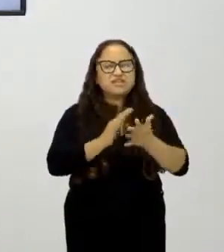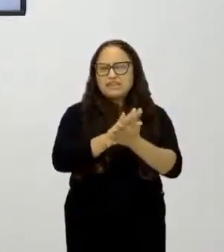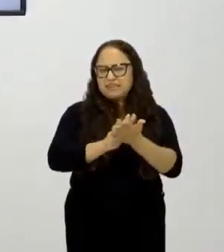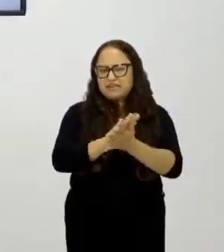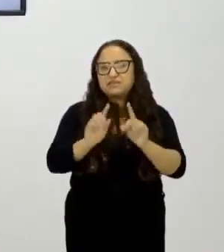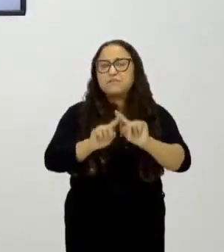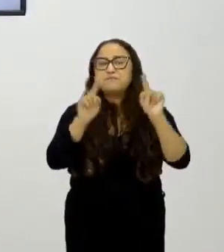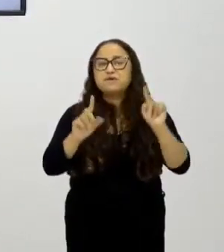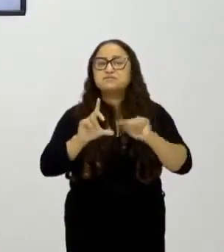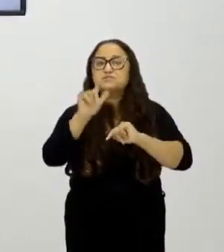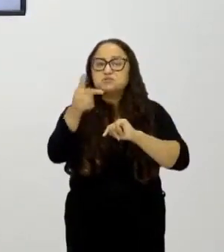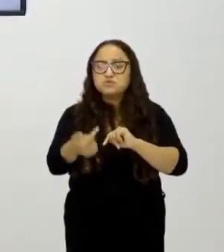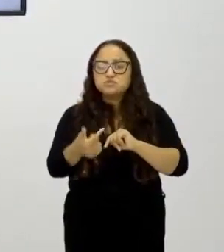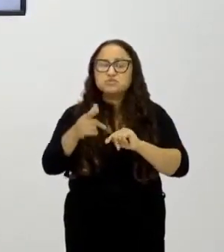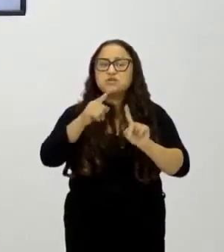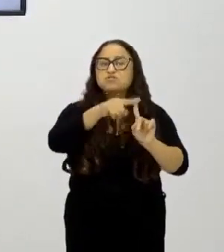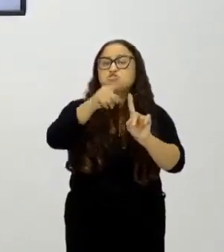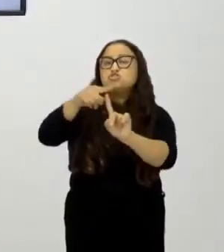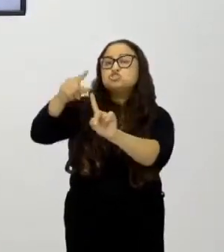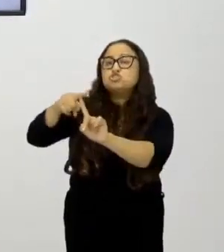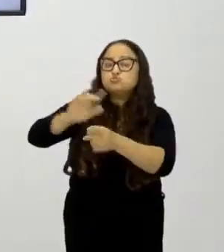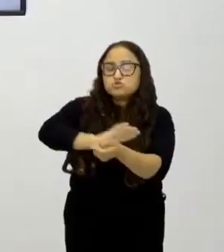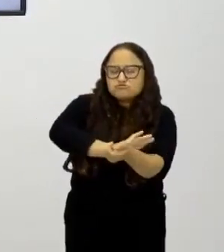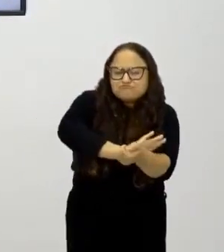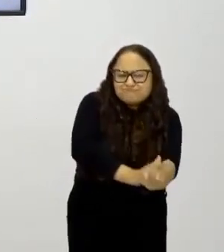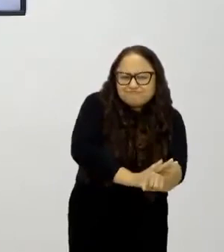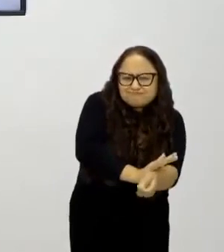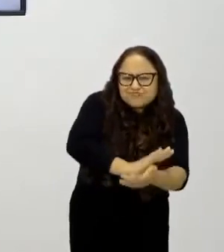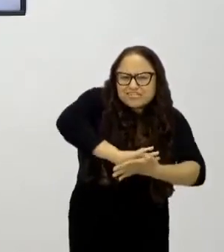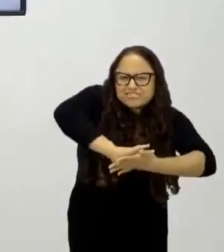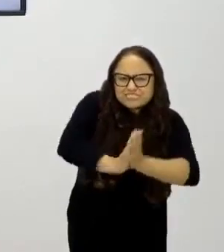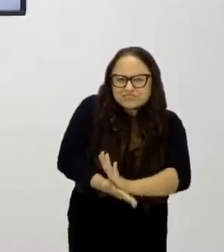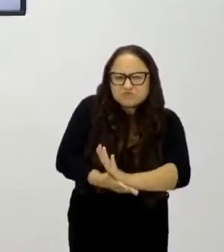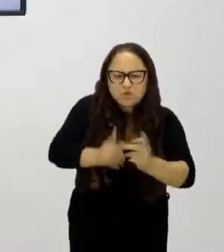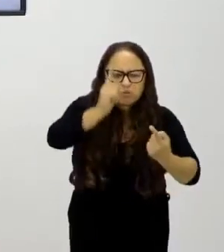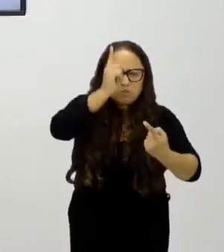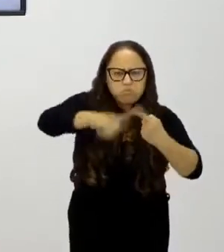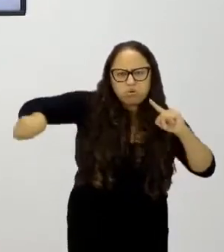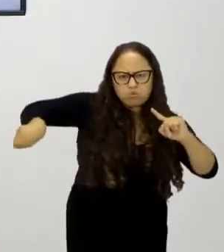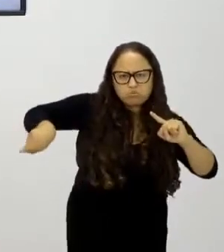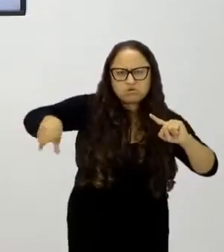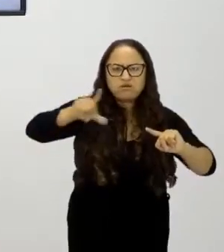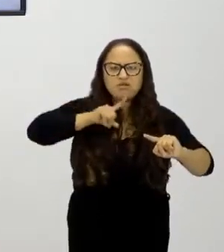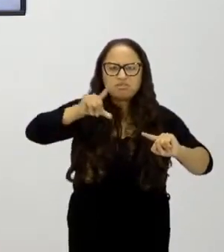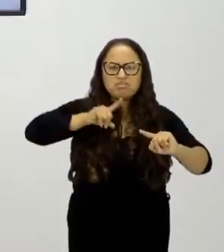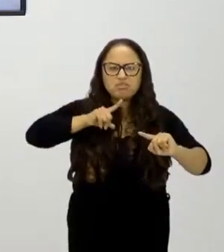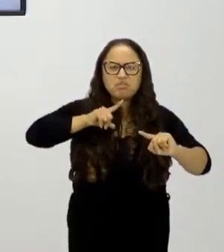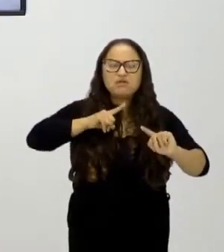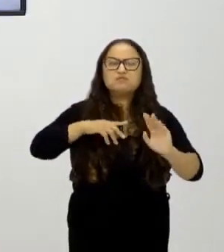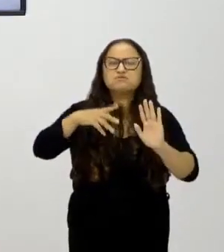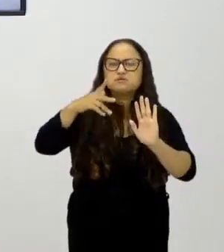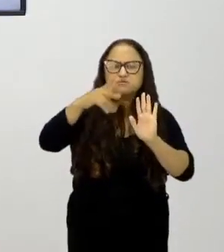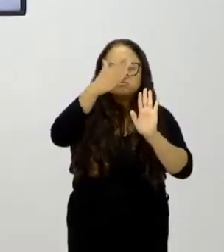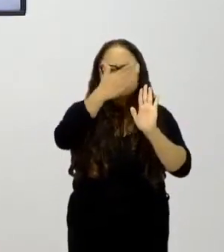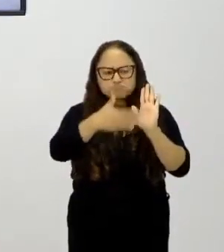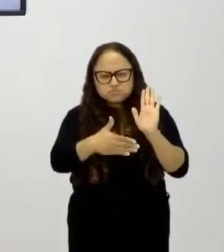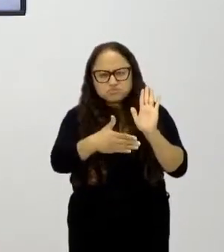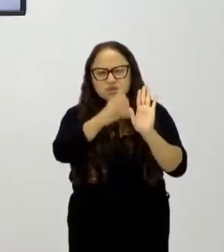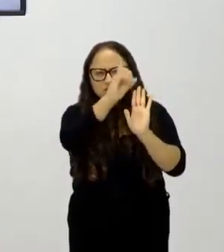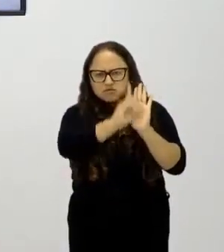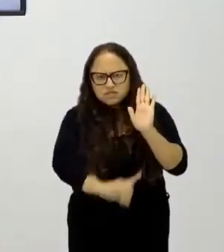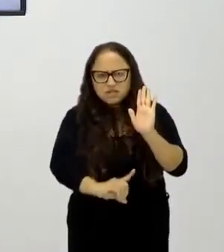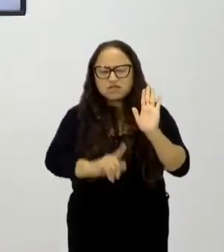para vocês, ok? Dos tipos de discriminação que são proibidos aí pela Carta dos Direitos Humanos e